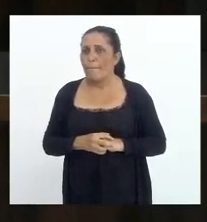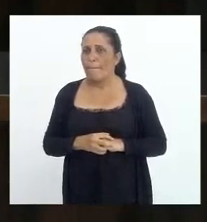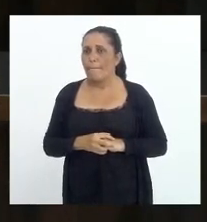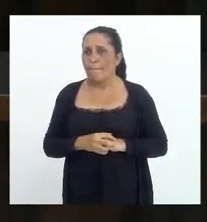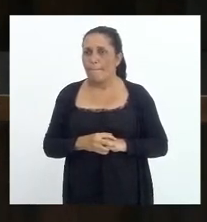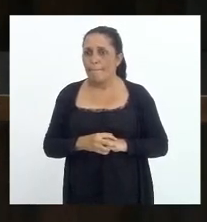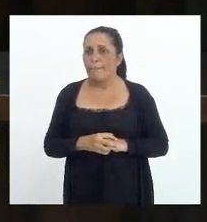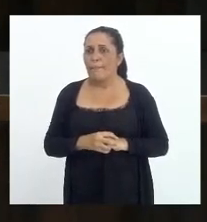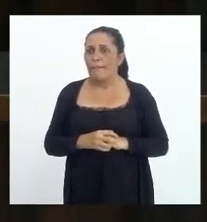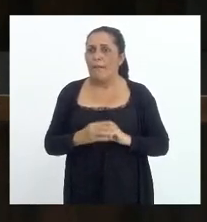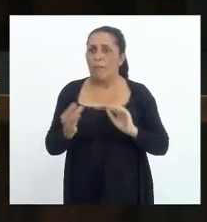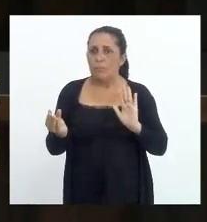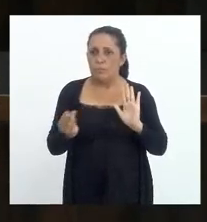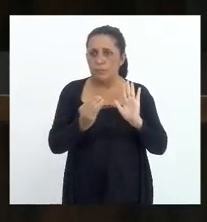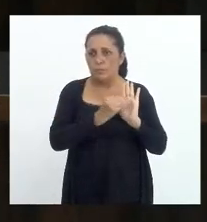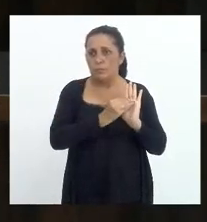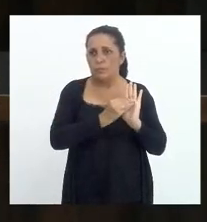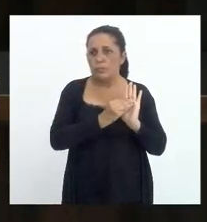colocou